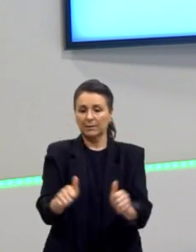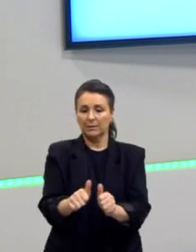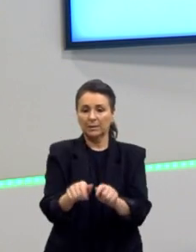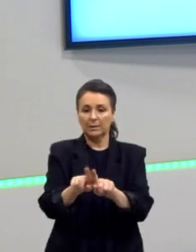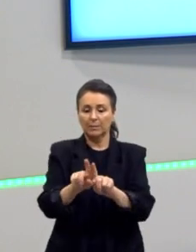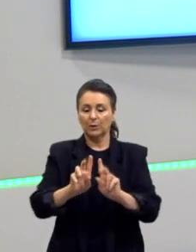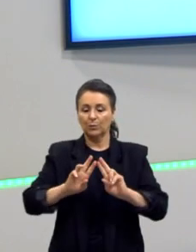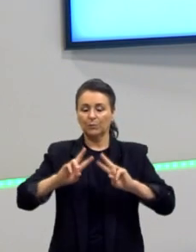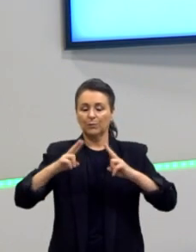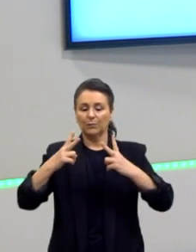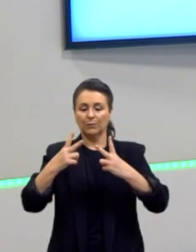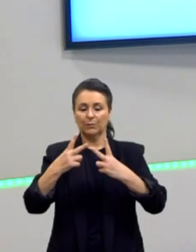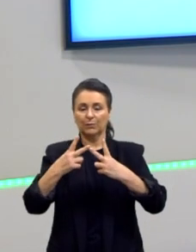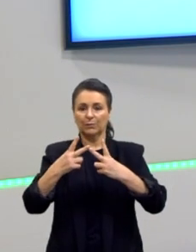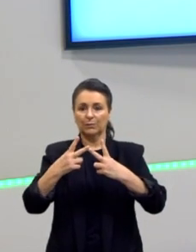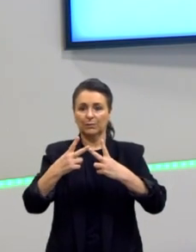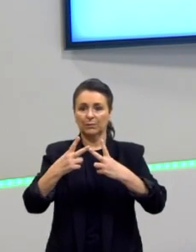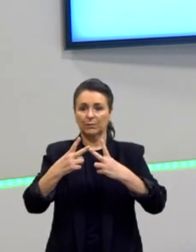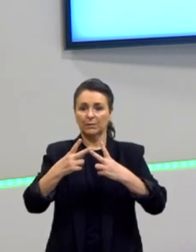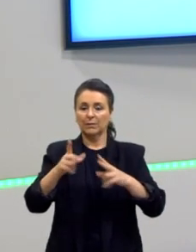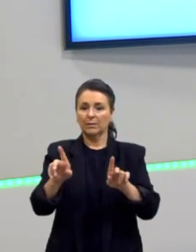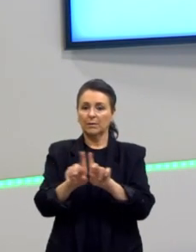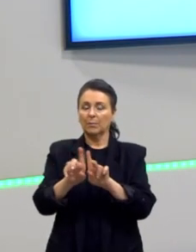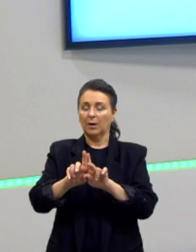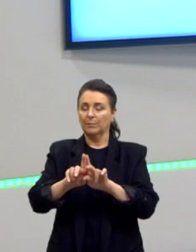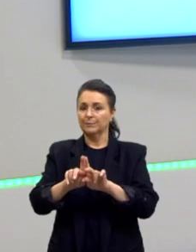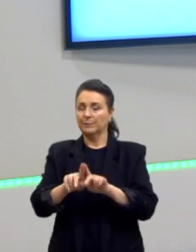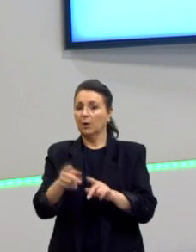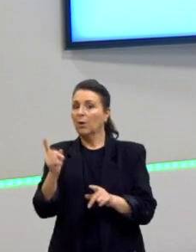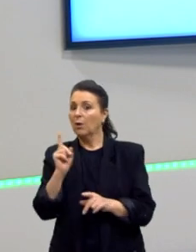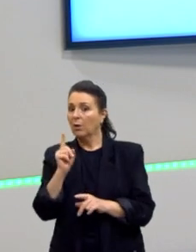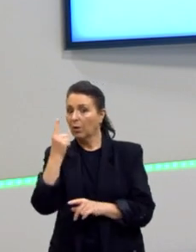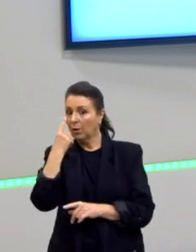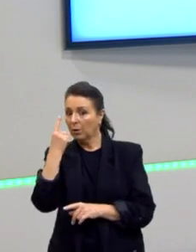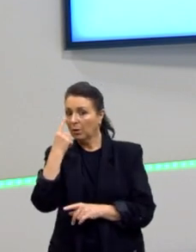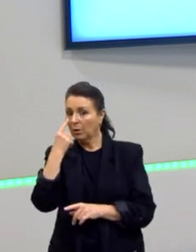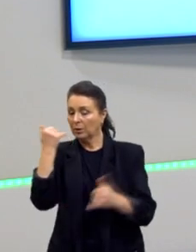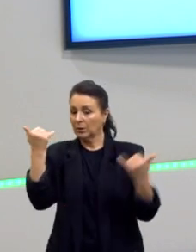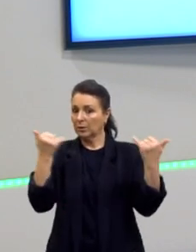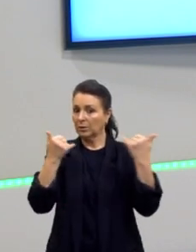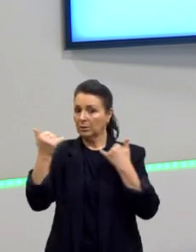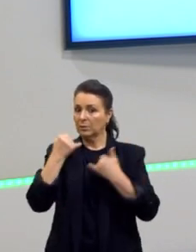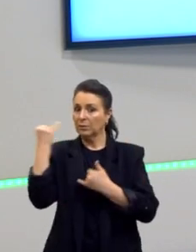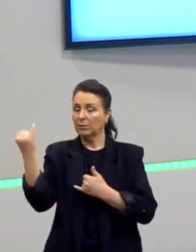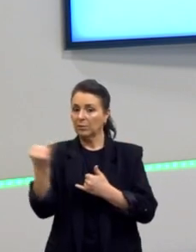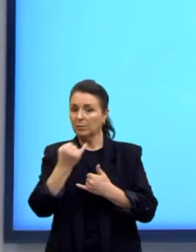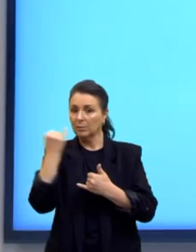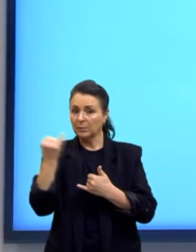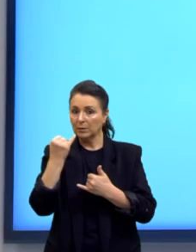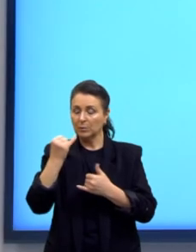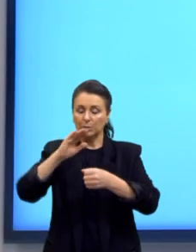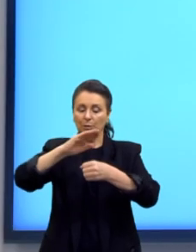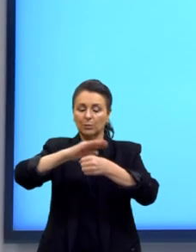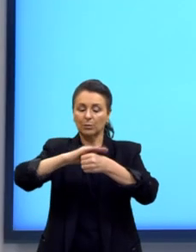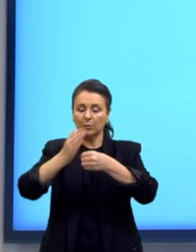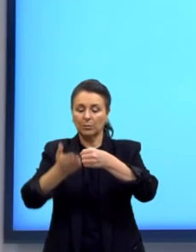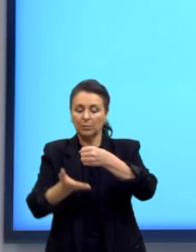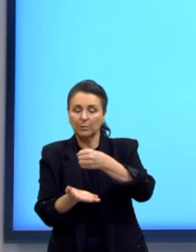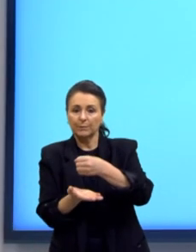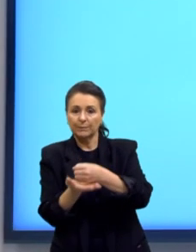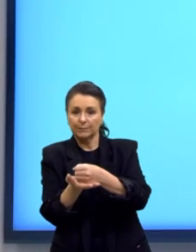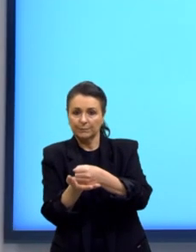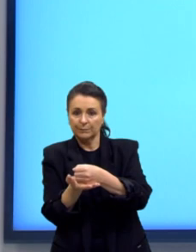volume bom então vamos ver algumas informações importantes sobre Os cilindros uma delas